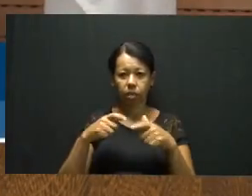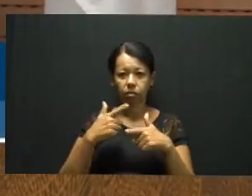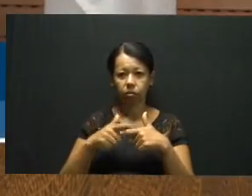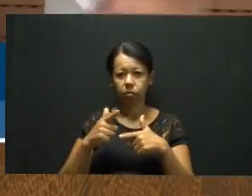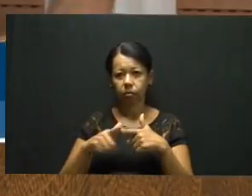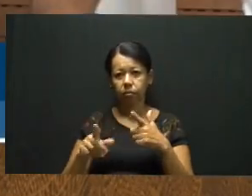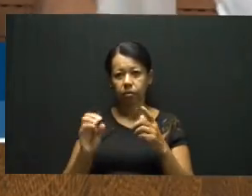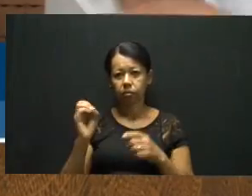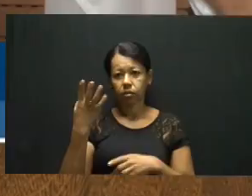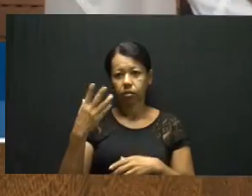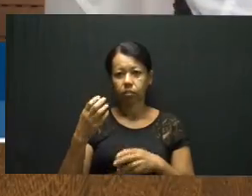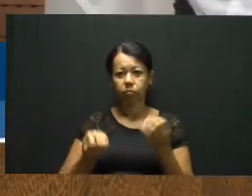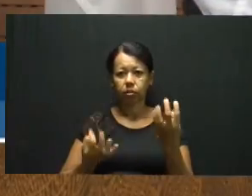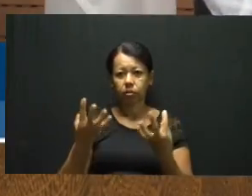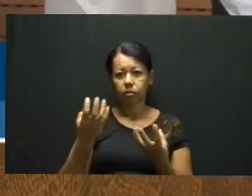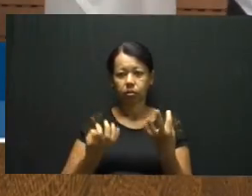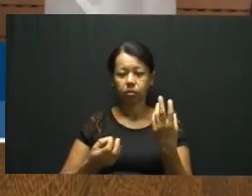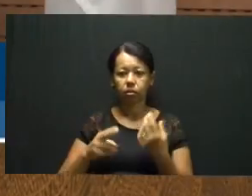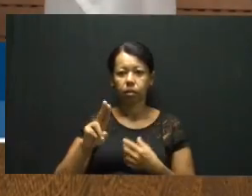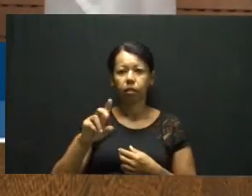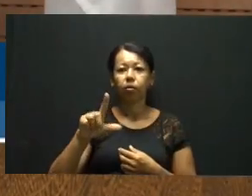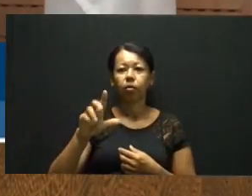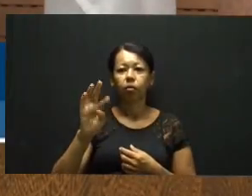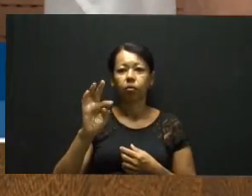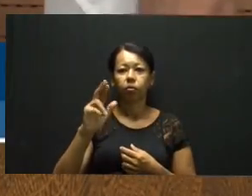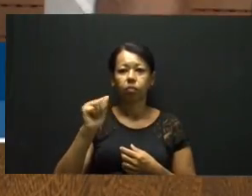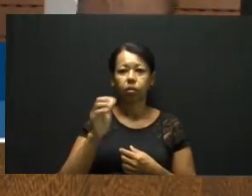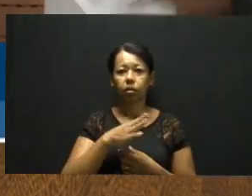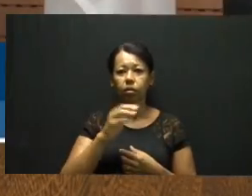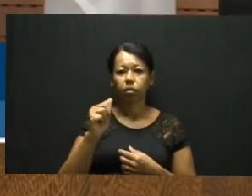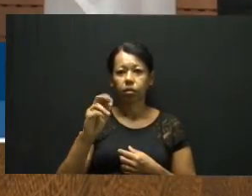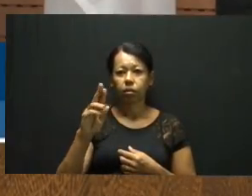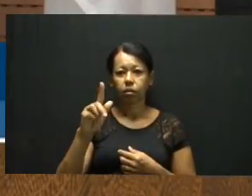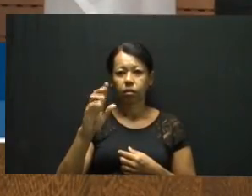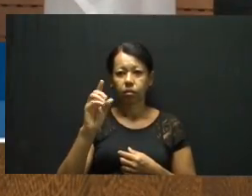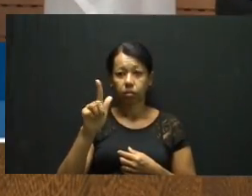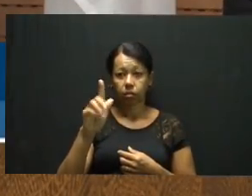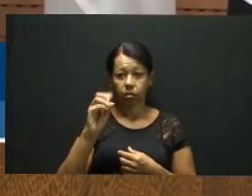pelo incêndio do terminal da Ultracargo. Requeiro ainda